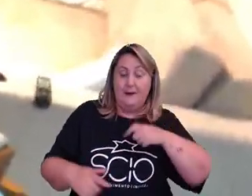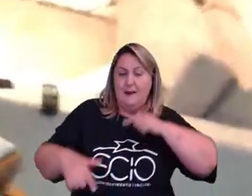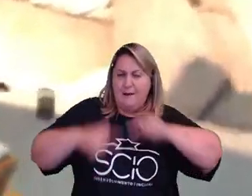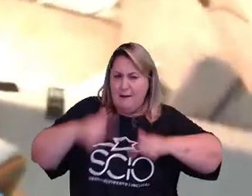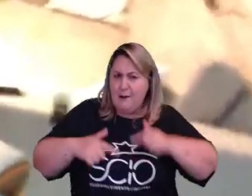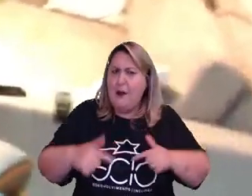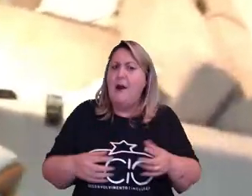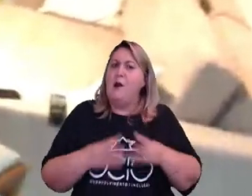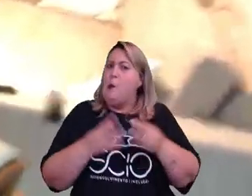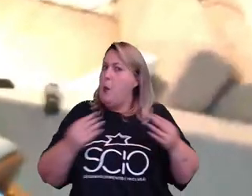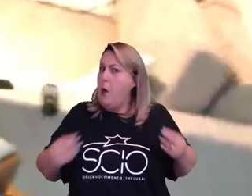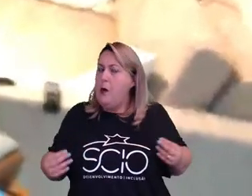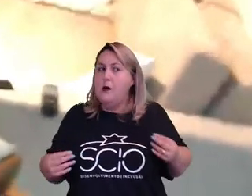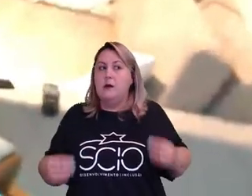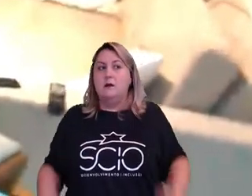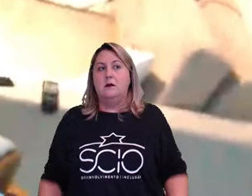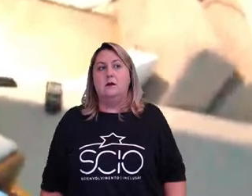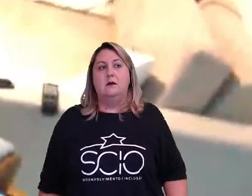trabalho.